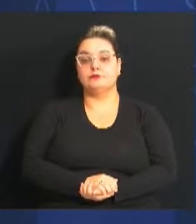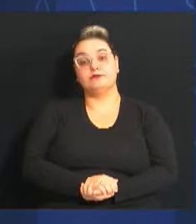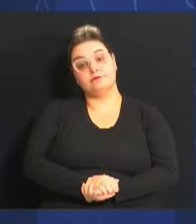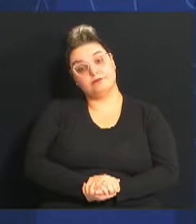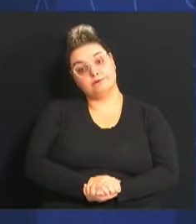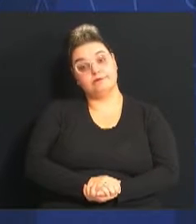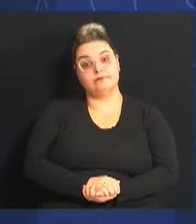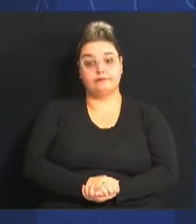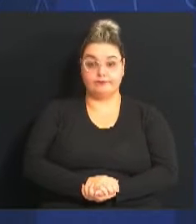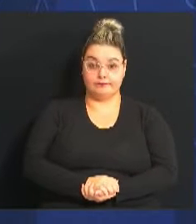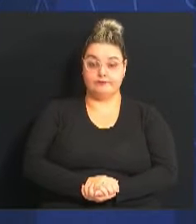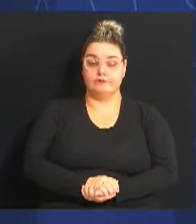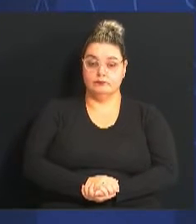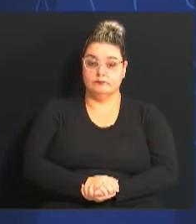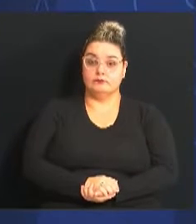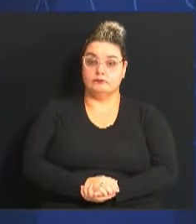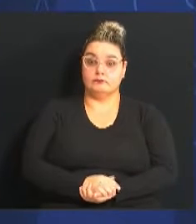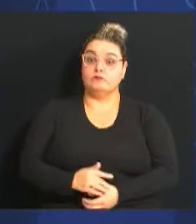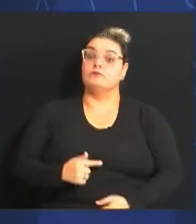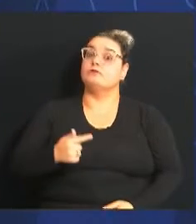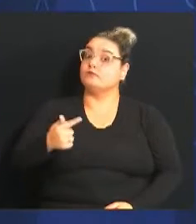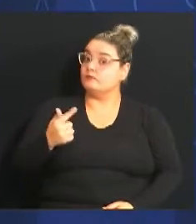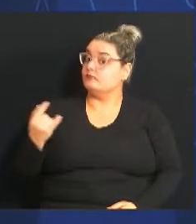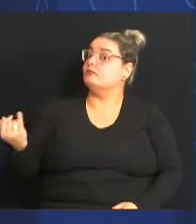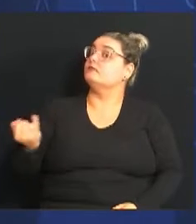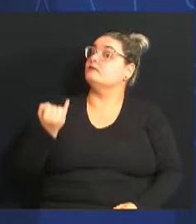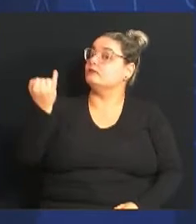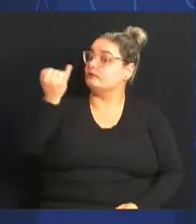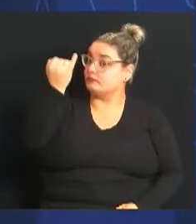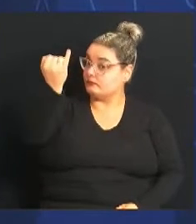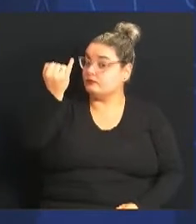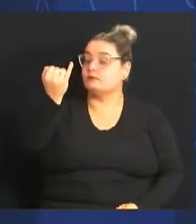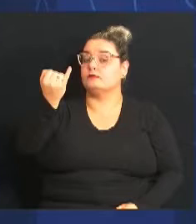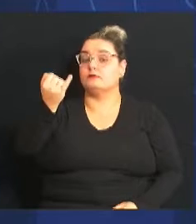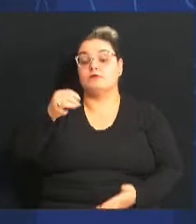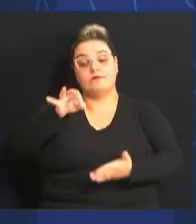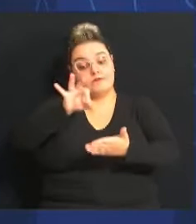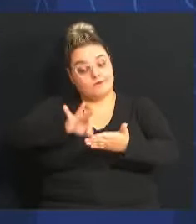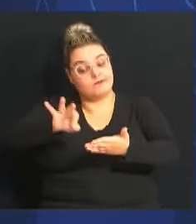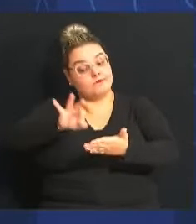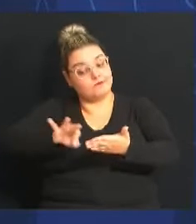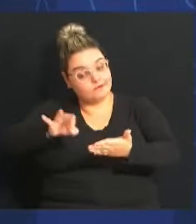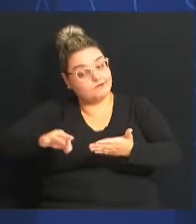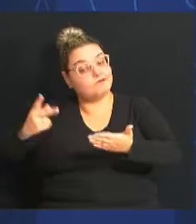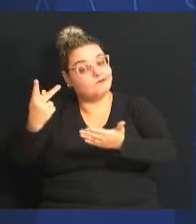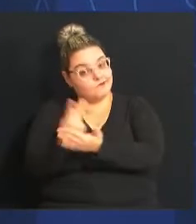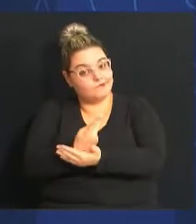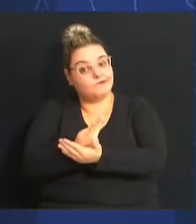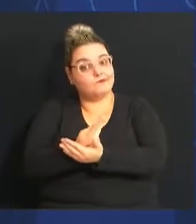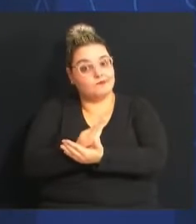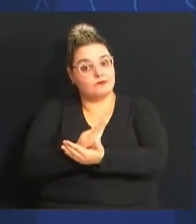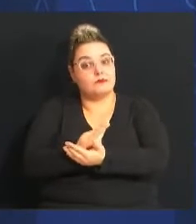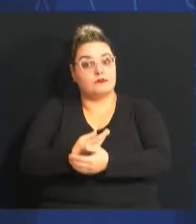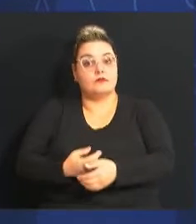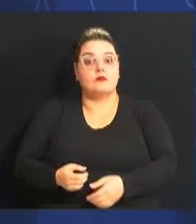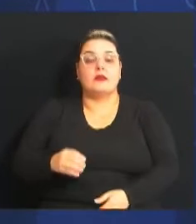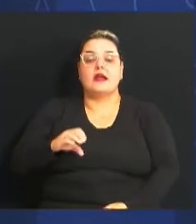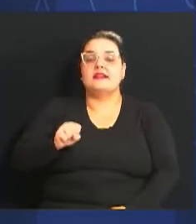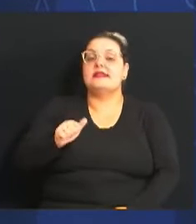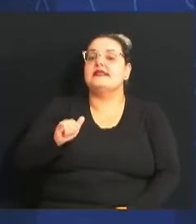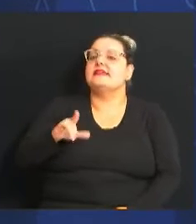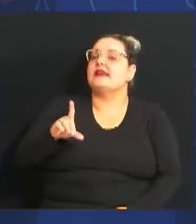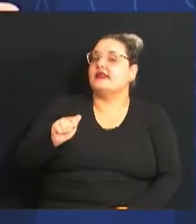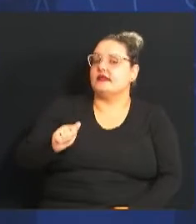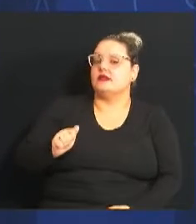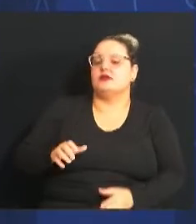Bom, semana importantíssima, né, para poder corrigir os erros, saída de bola, que foi o gol tomado no